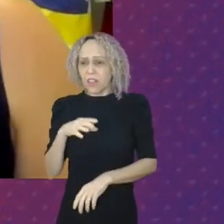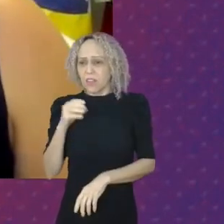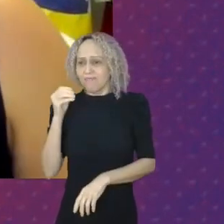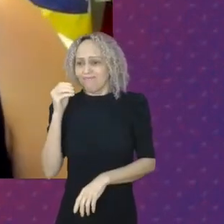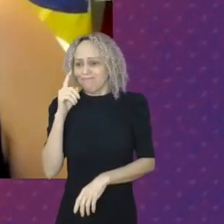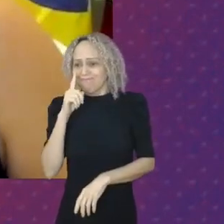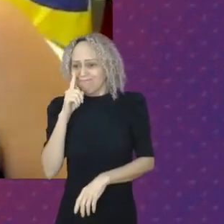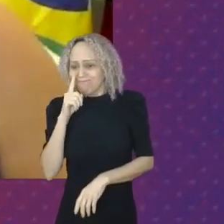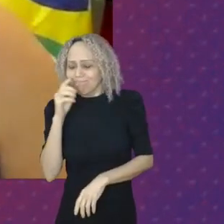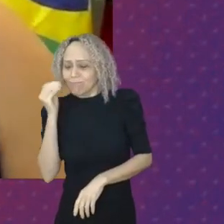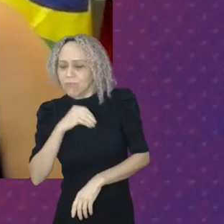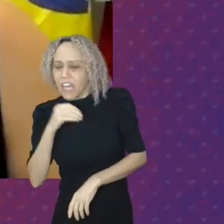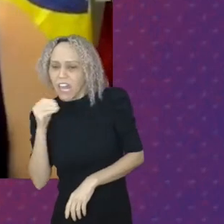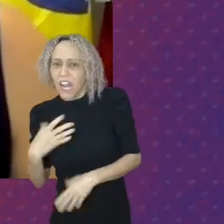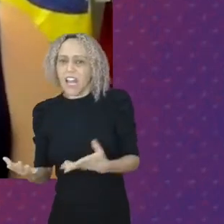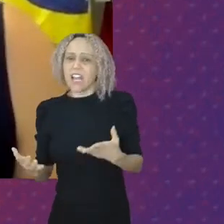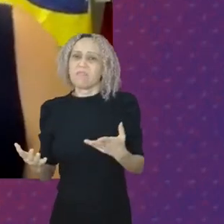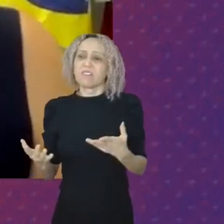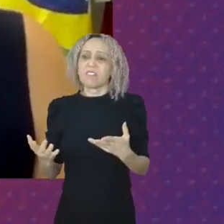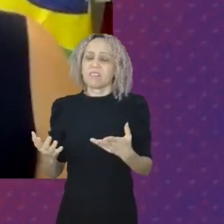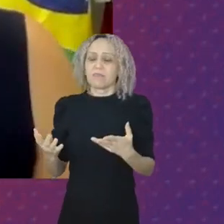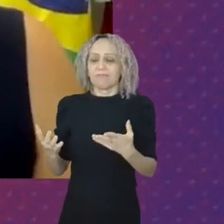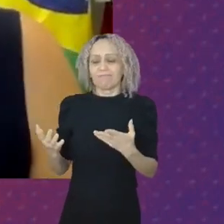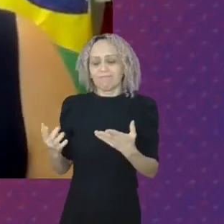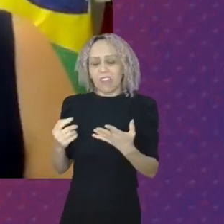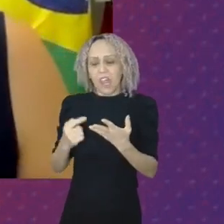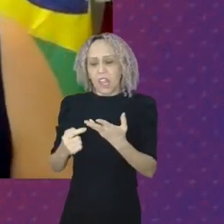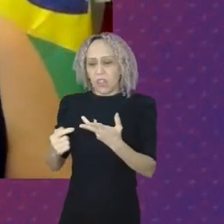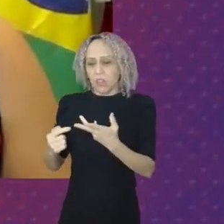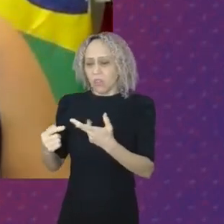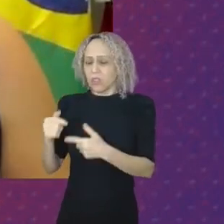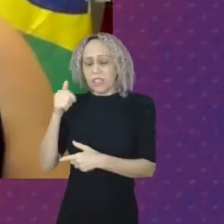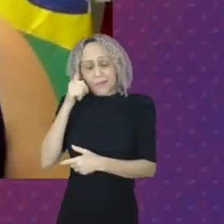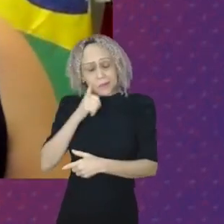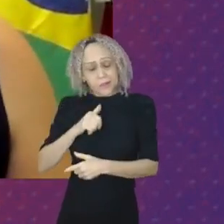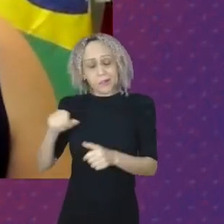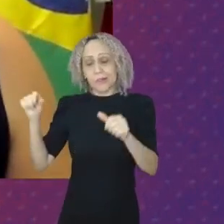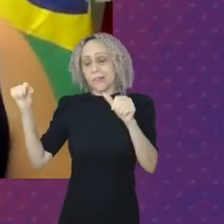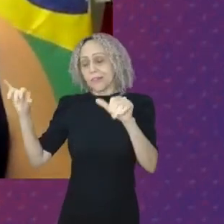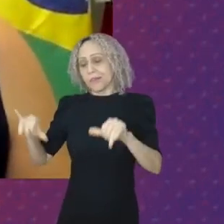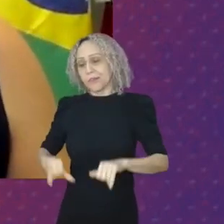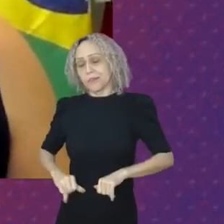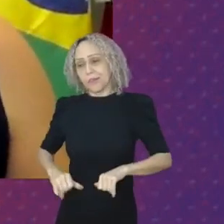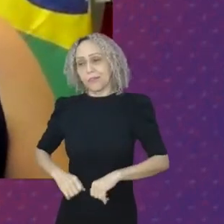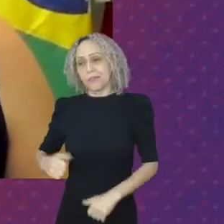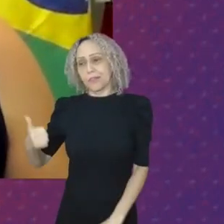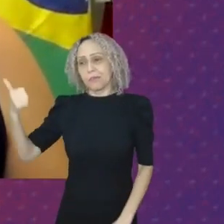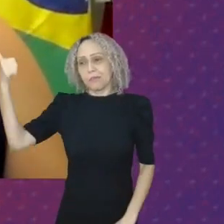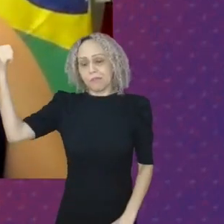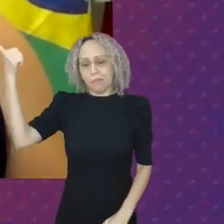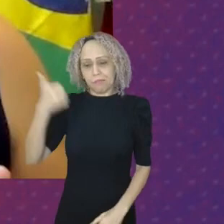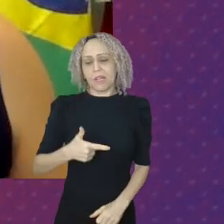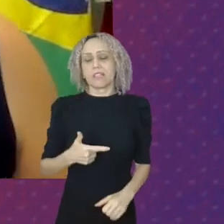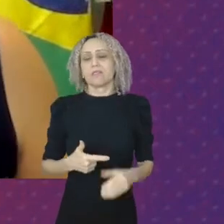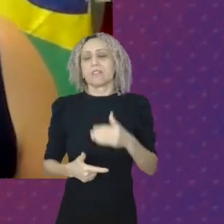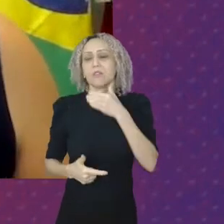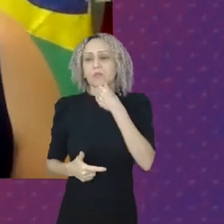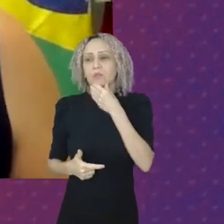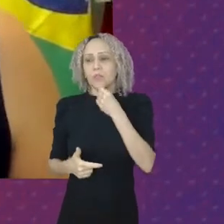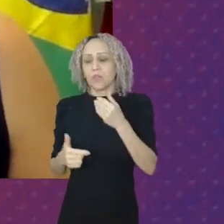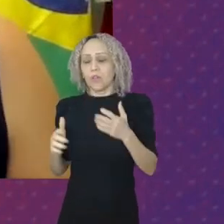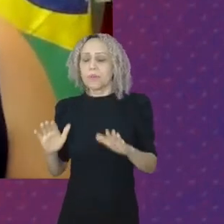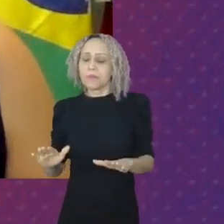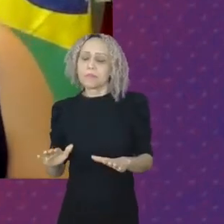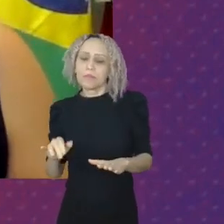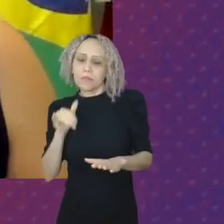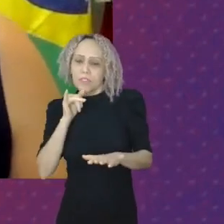Então, é muito importante que toda essa retomada democrática tenha como perspectiva de